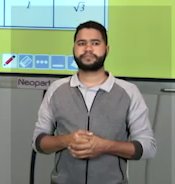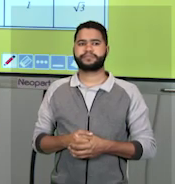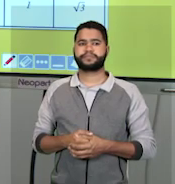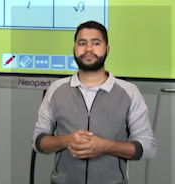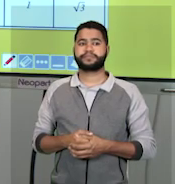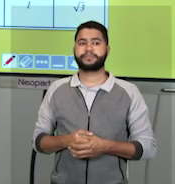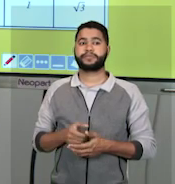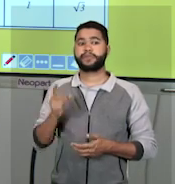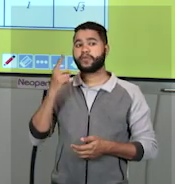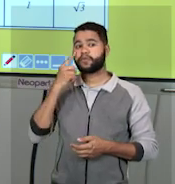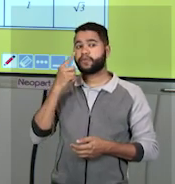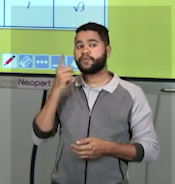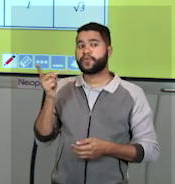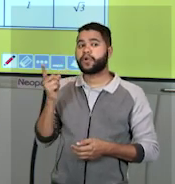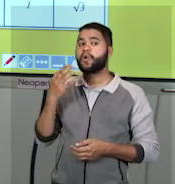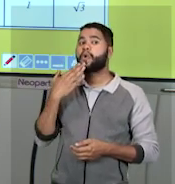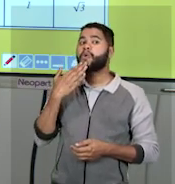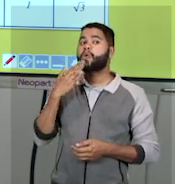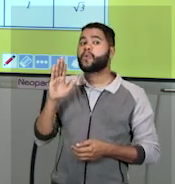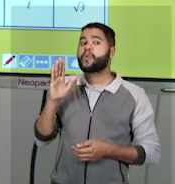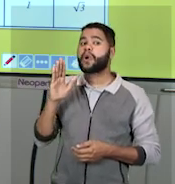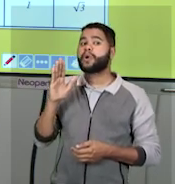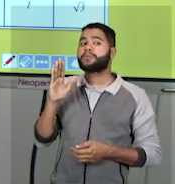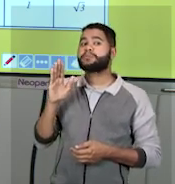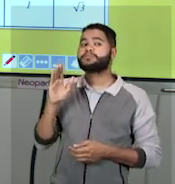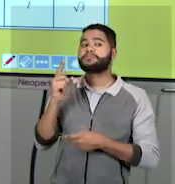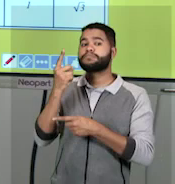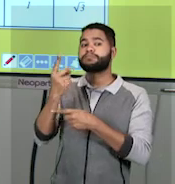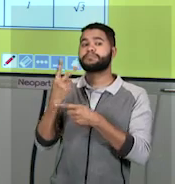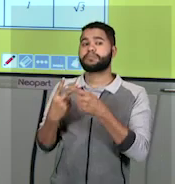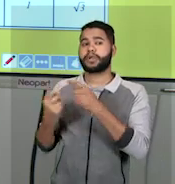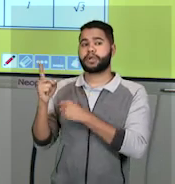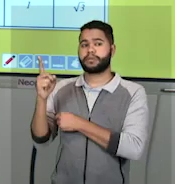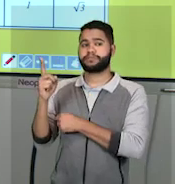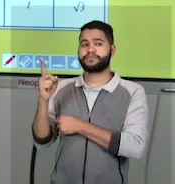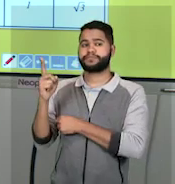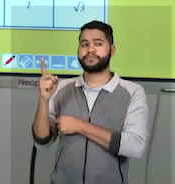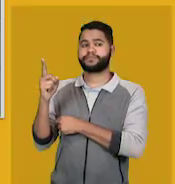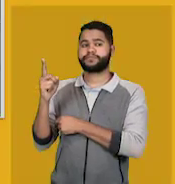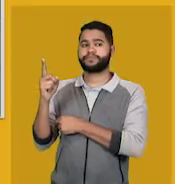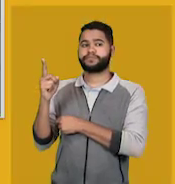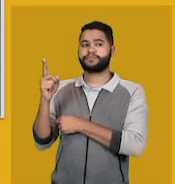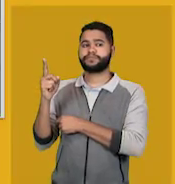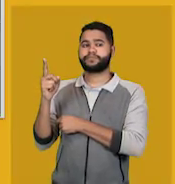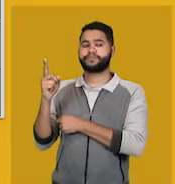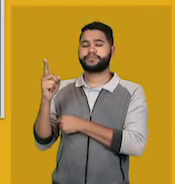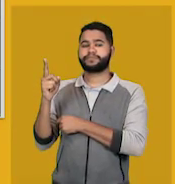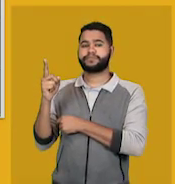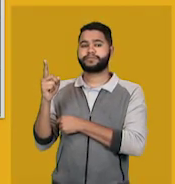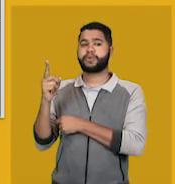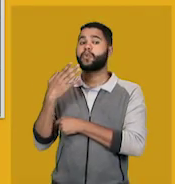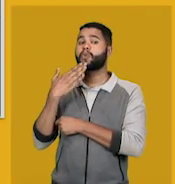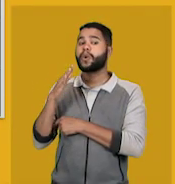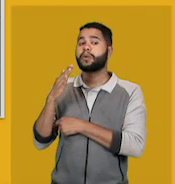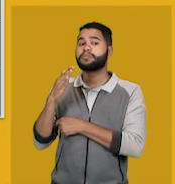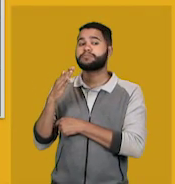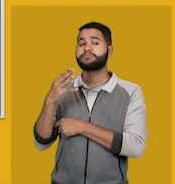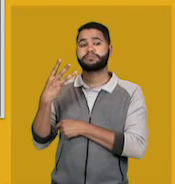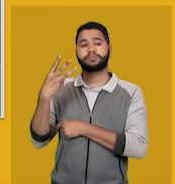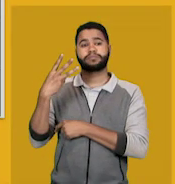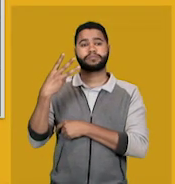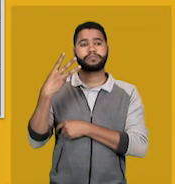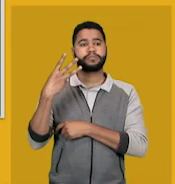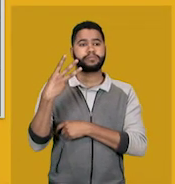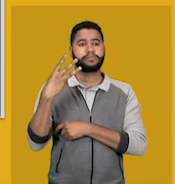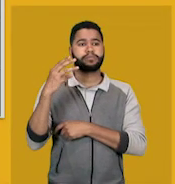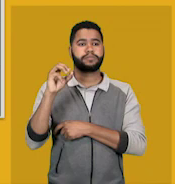E vou procurar qual seno de qual ângulo que é meio. Achei aqui, ó. Meio. Qual ângulo que é? Então eu sei que o